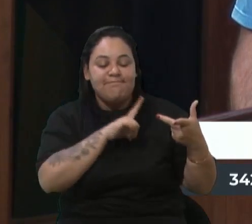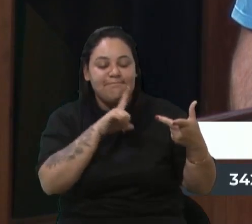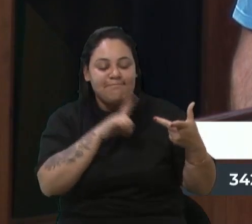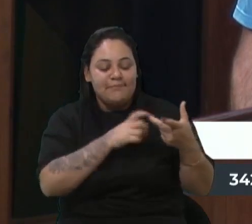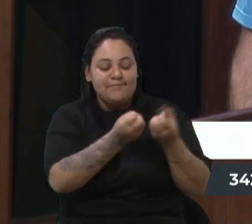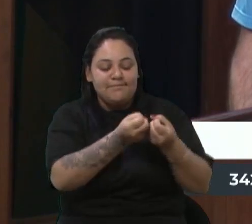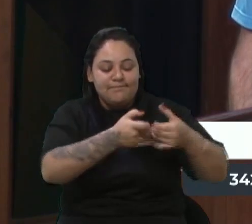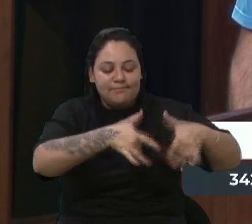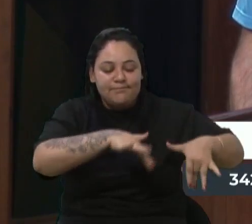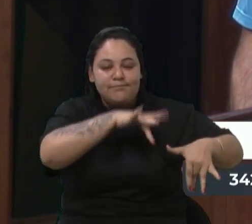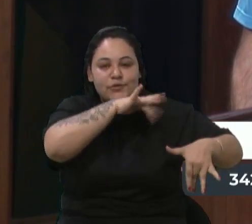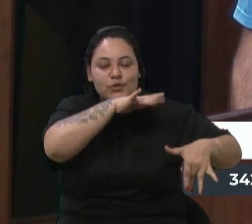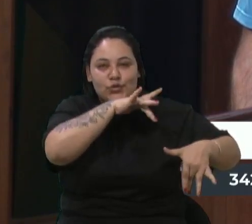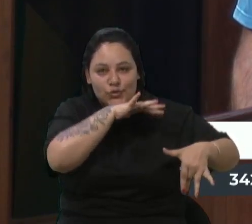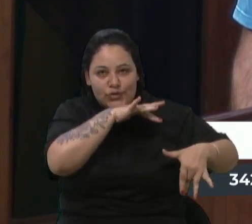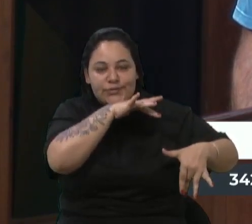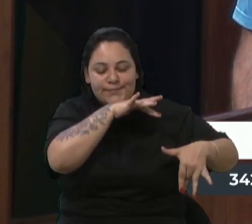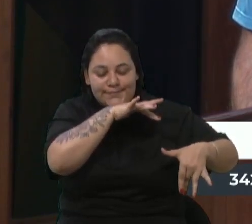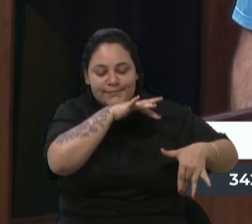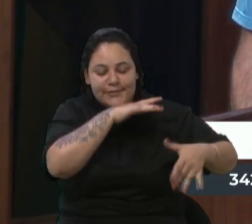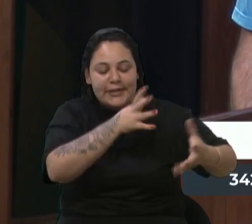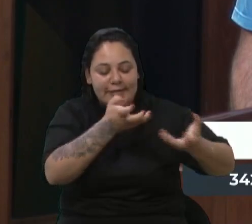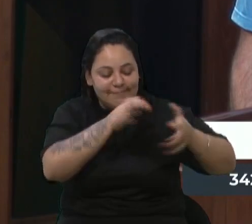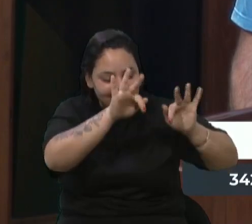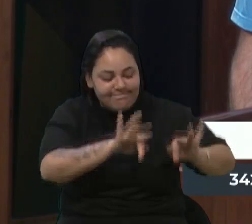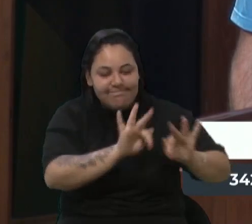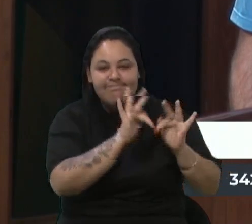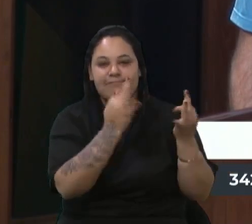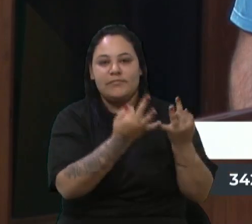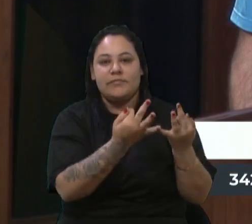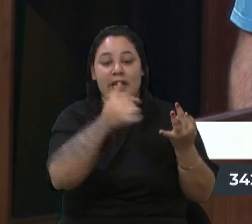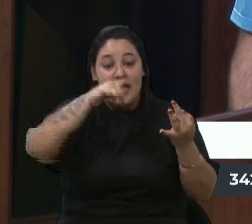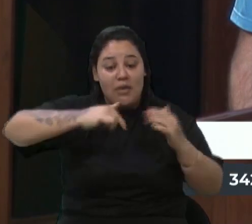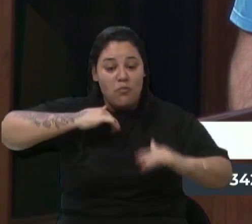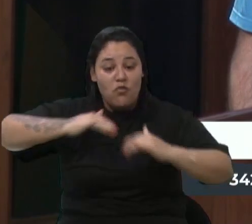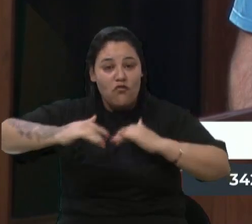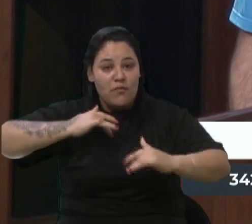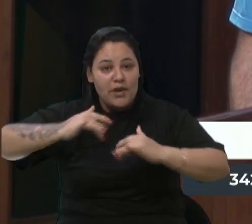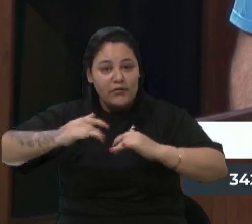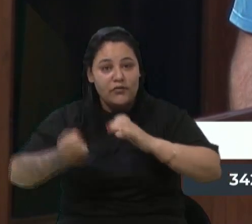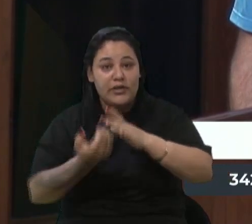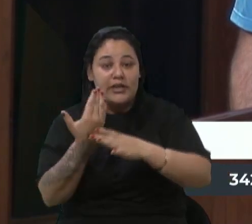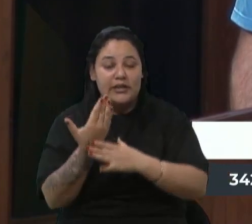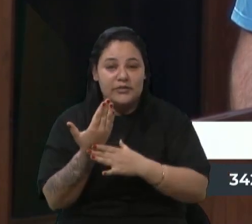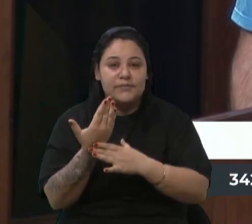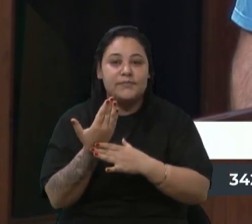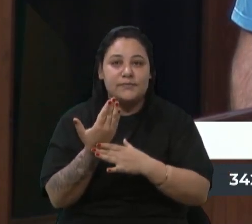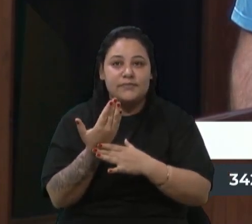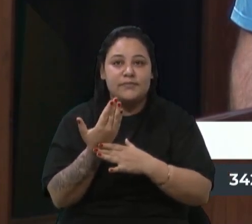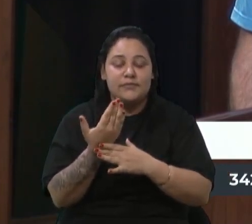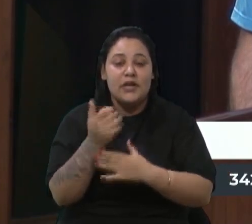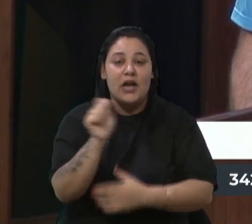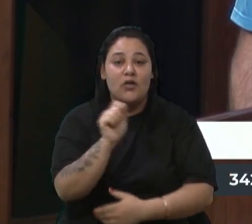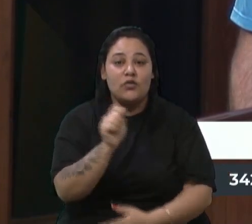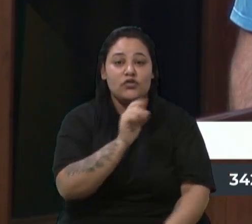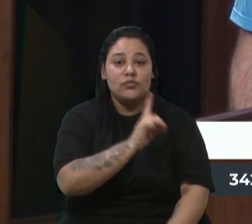hoje, buscando a destruição das famílias. O movimento, então, foi fundado em agosto